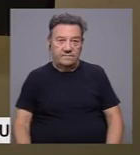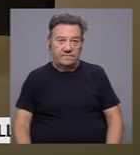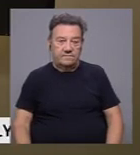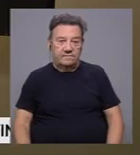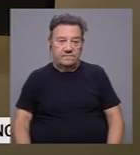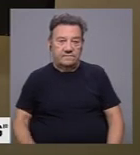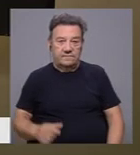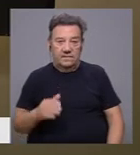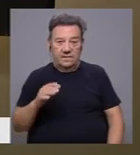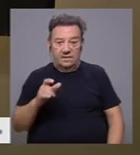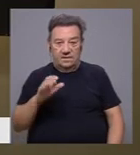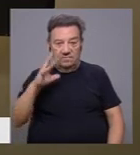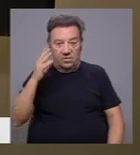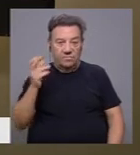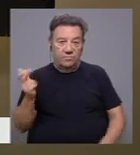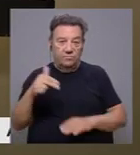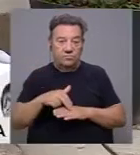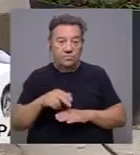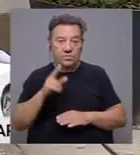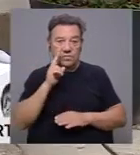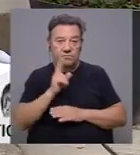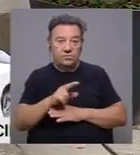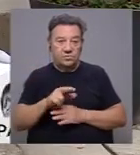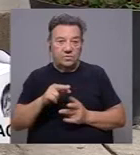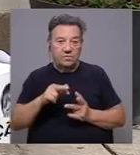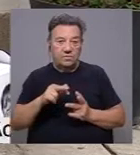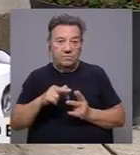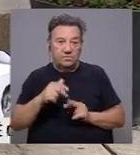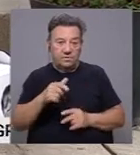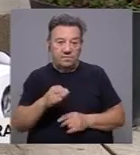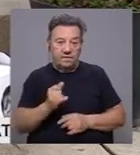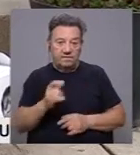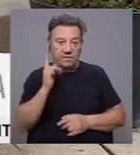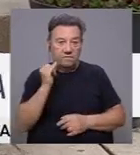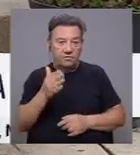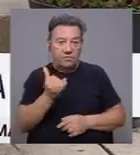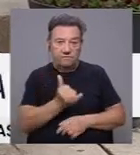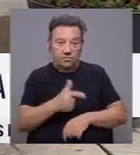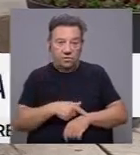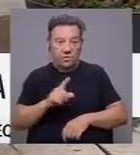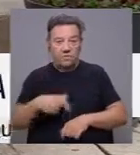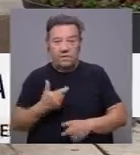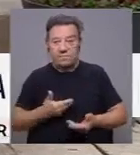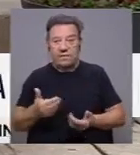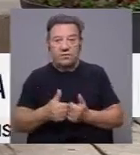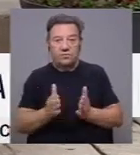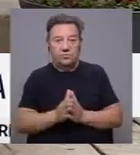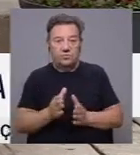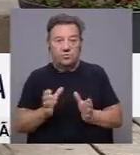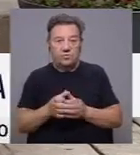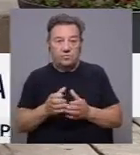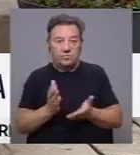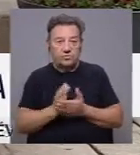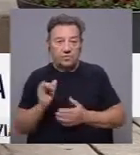A Tempestade sobe ao palco no Museu Municipal de Penafiel no dia 21 às 22 horas, depois é apresentada em todos os